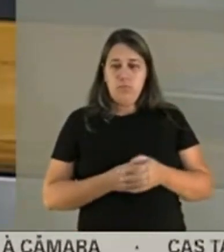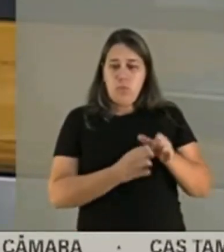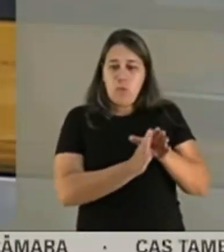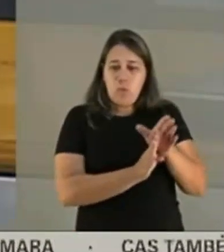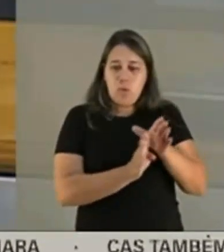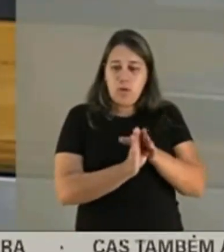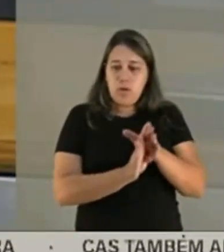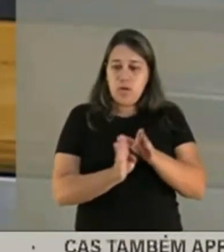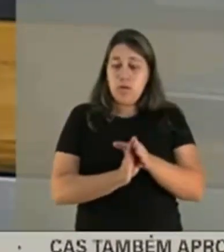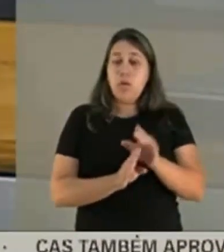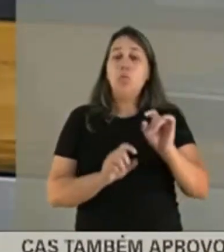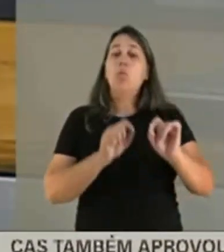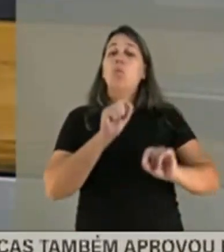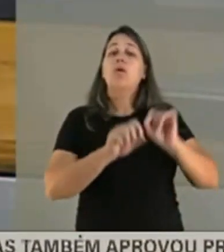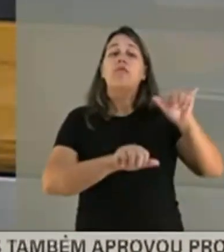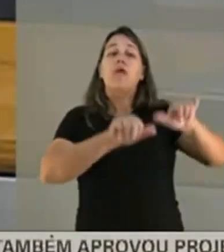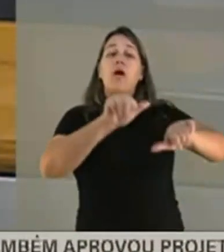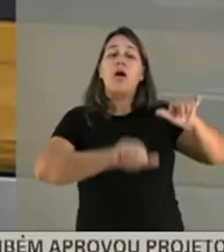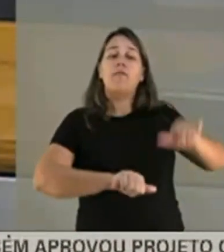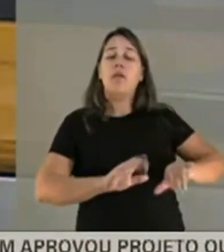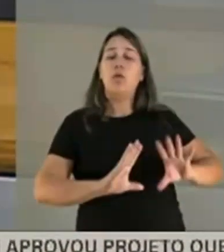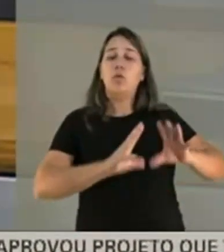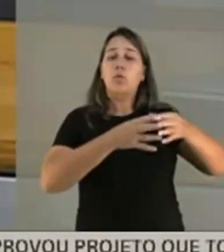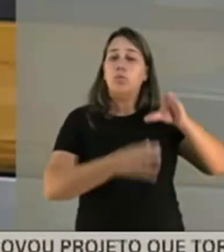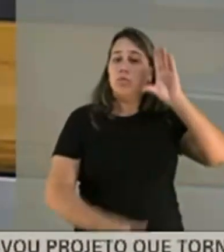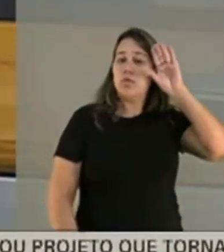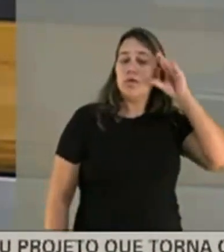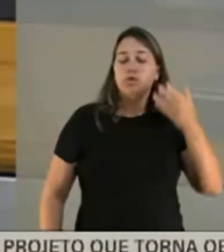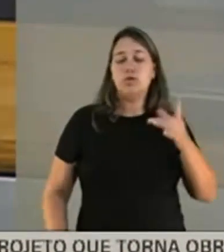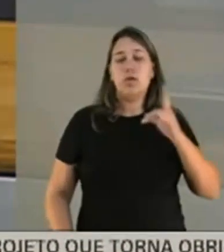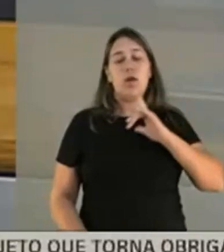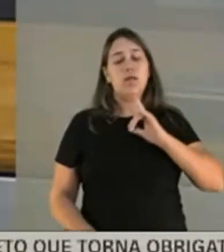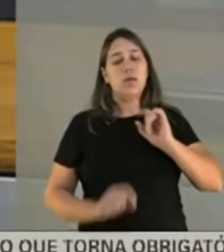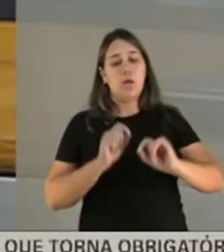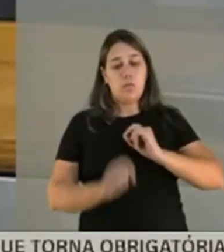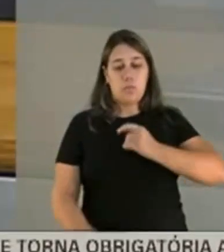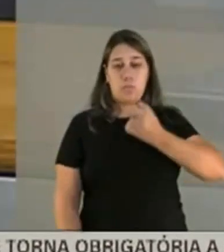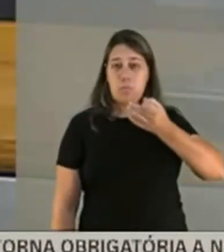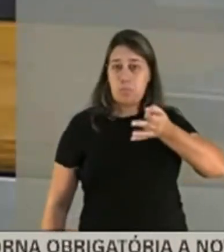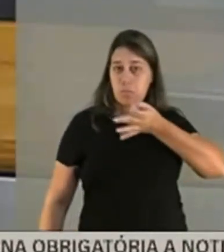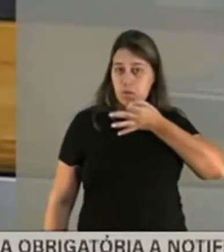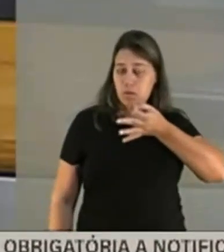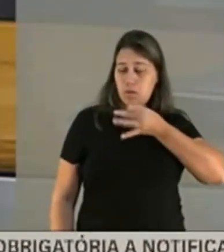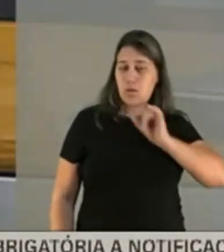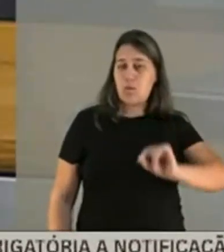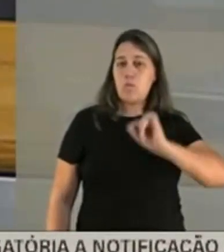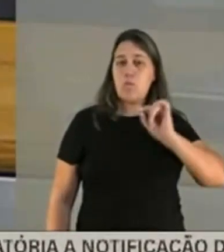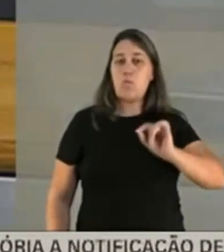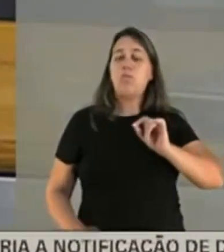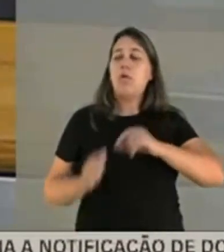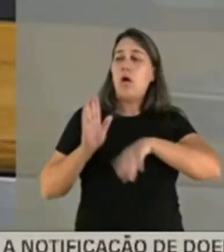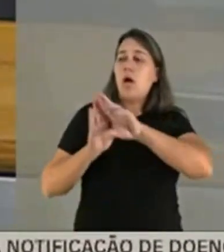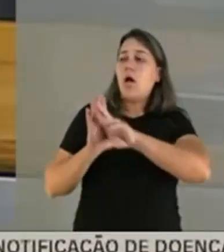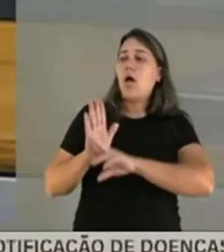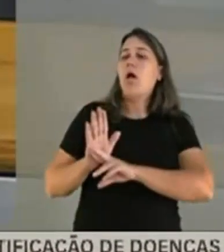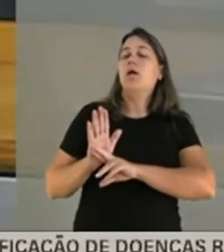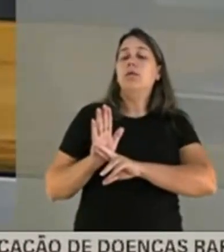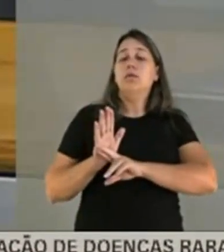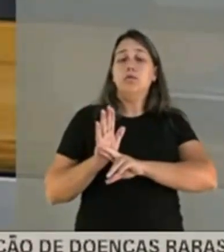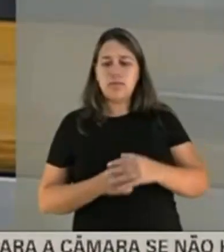recomendando. O que foi avaliado pela comunidade científica e que teve posicionamento, que cumpriram as diretrizes metodológicas publicadas nos